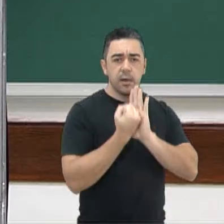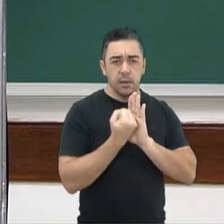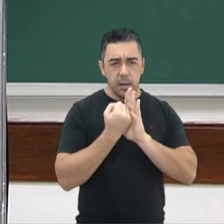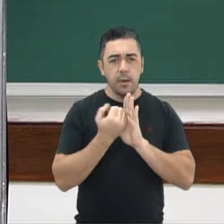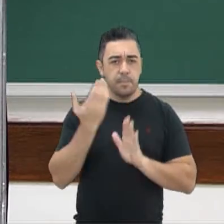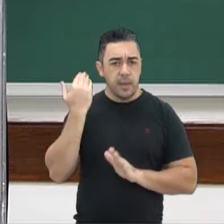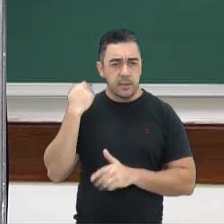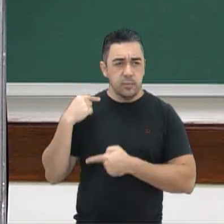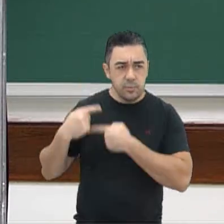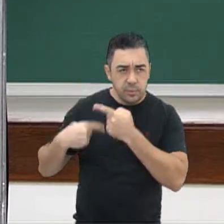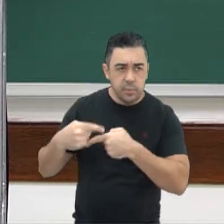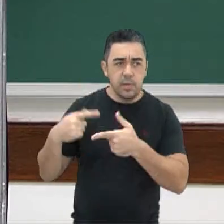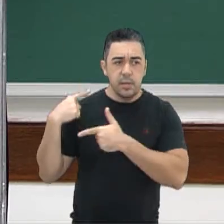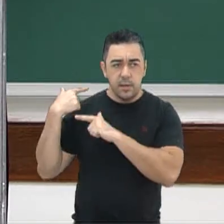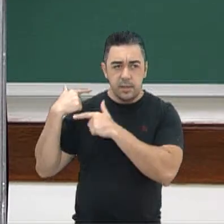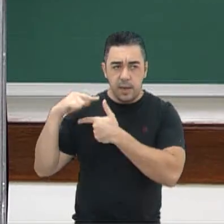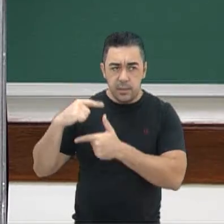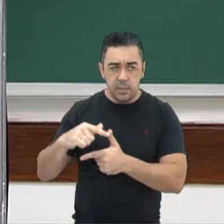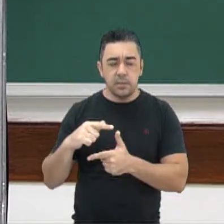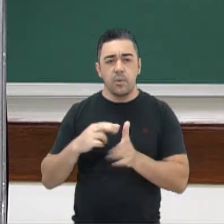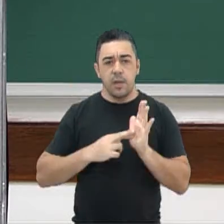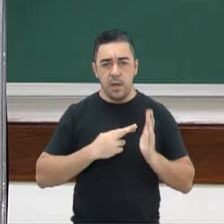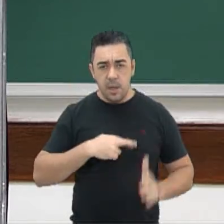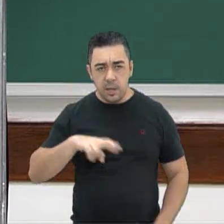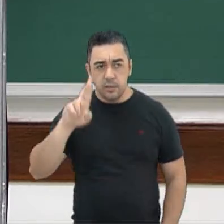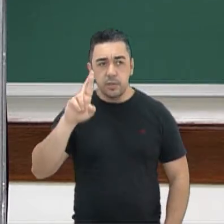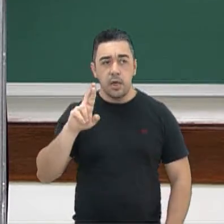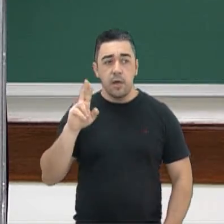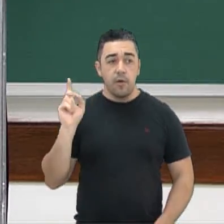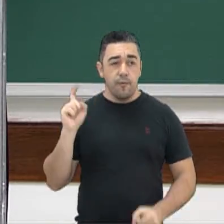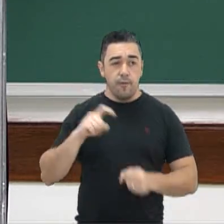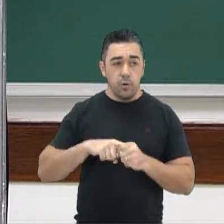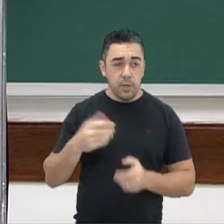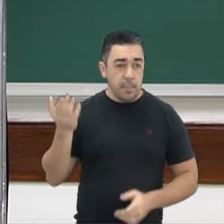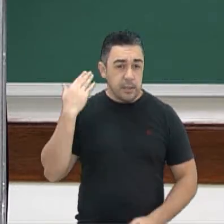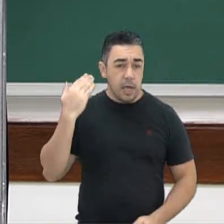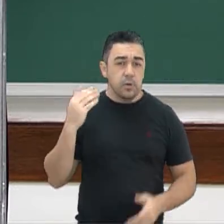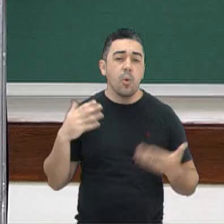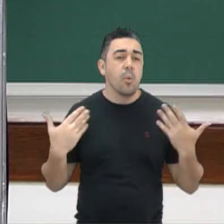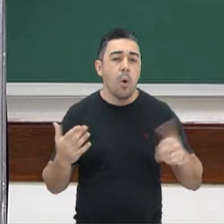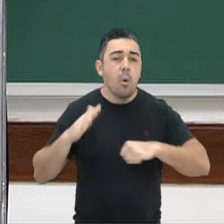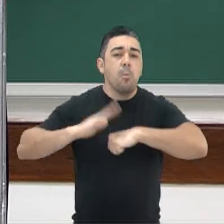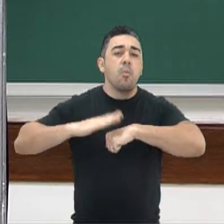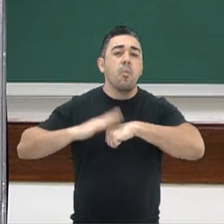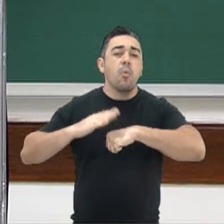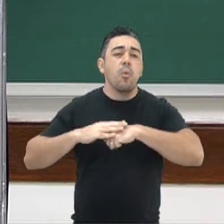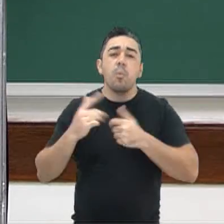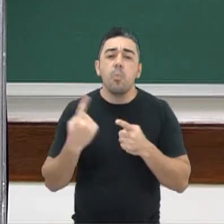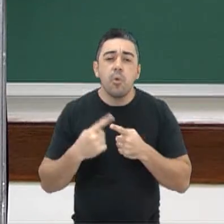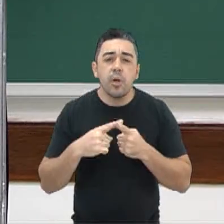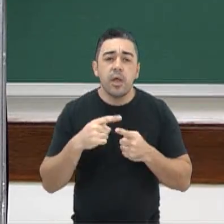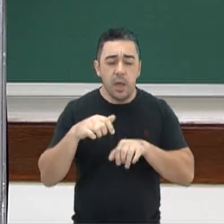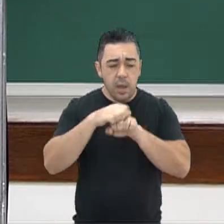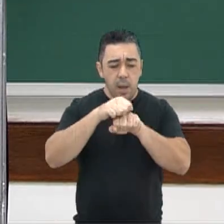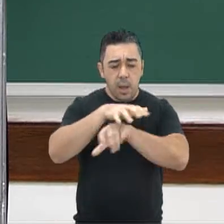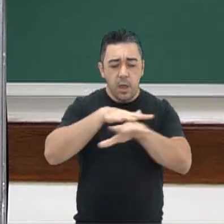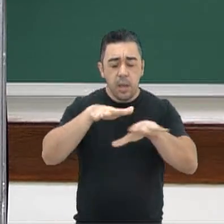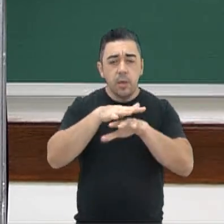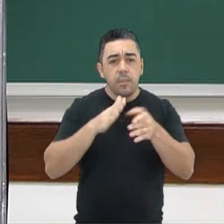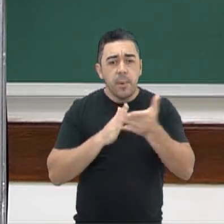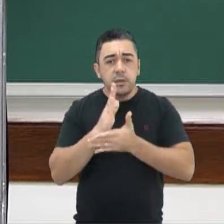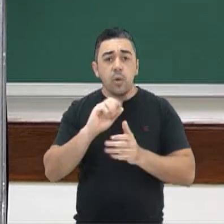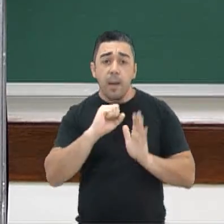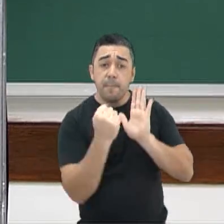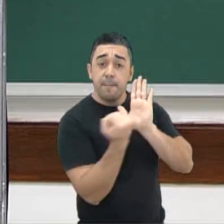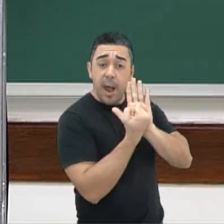da tradição religiosa. Então, retomando aquela atividade que eu perguntei, qual é a função do rito de passagem?